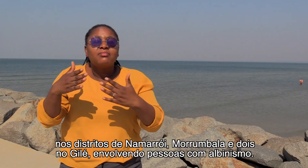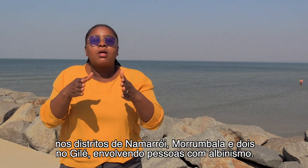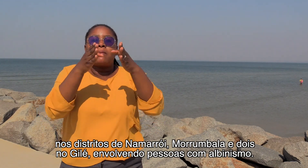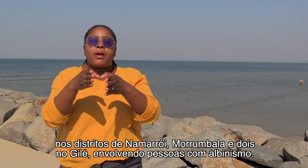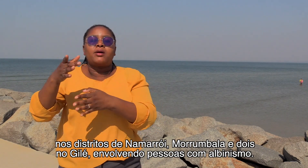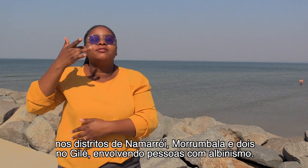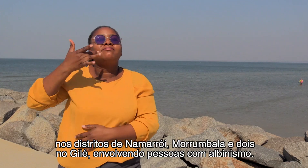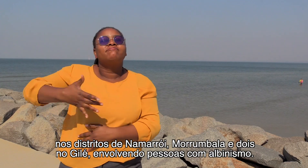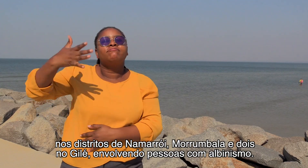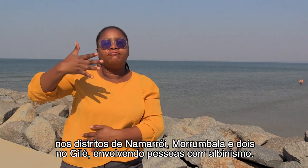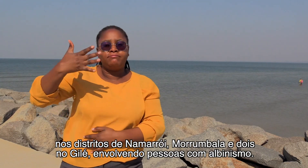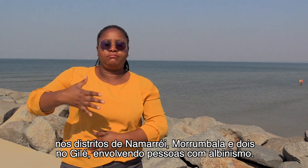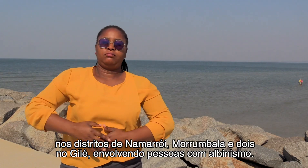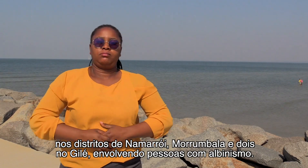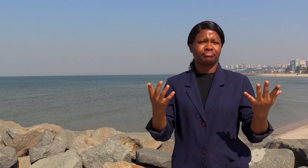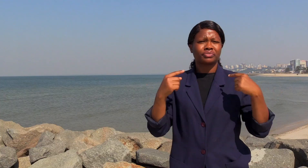pessoas com albinismo.